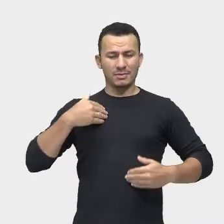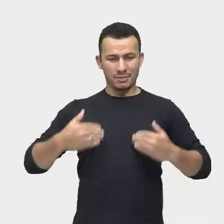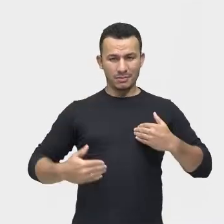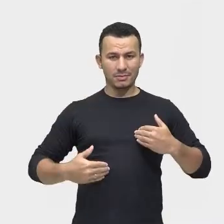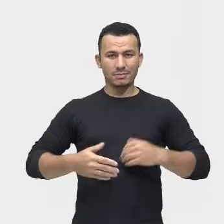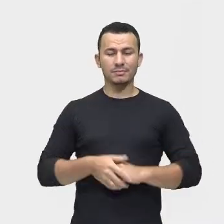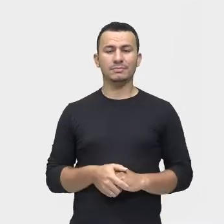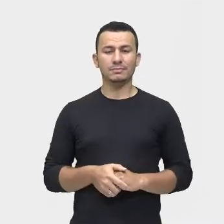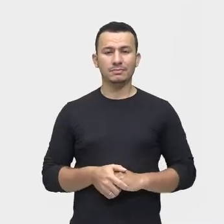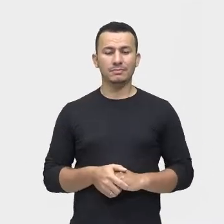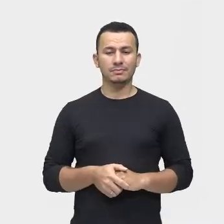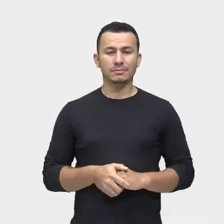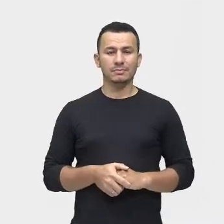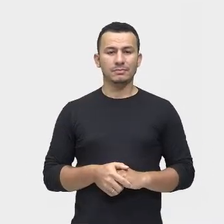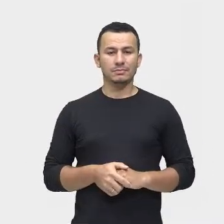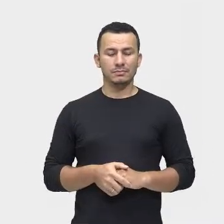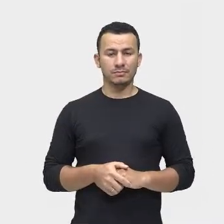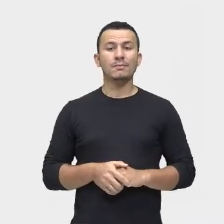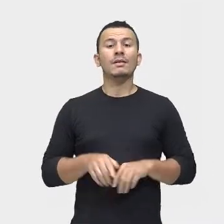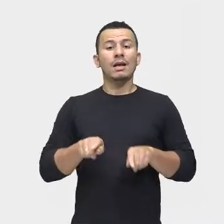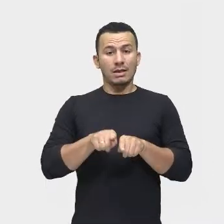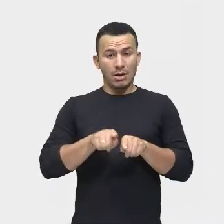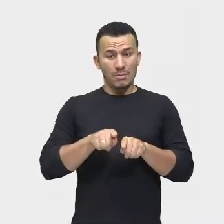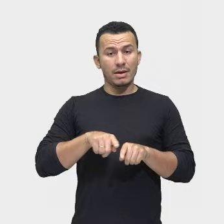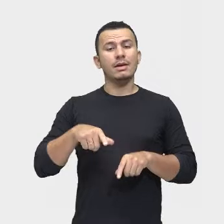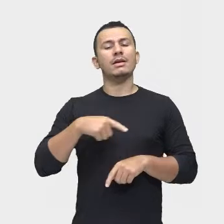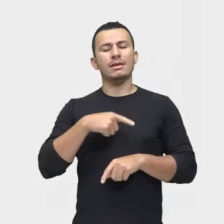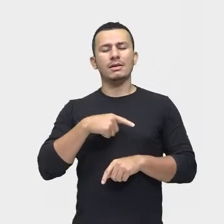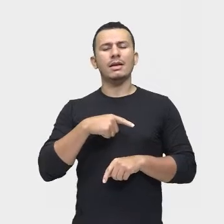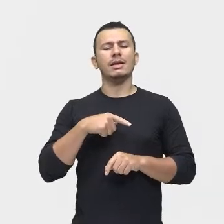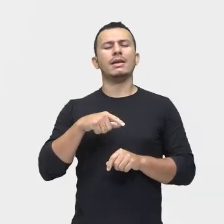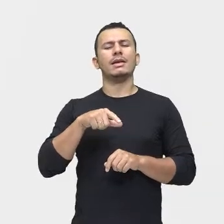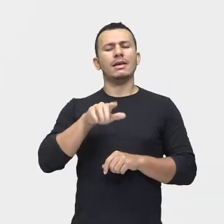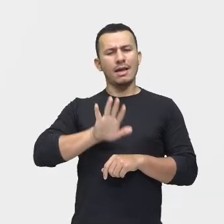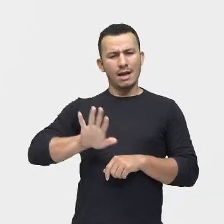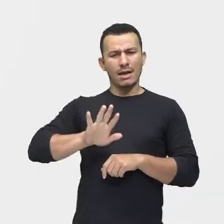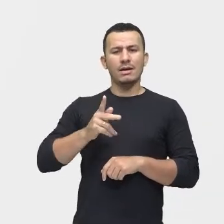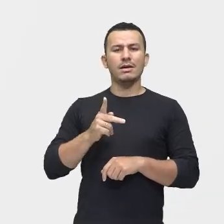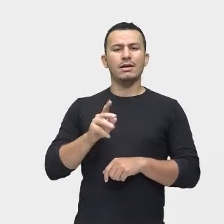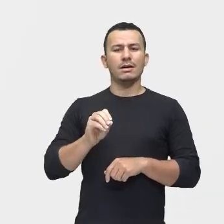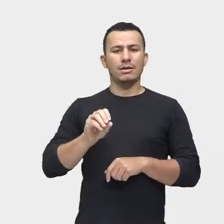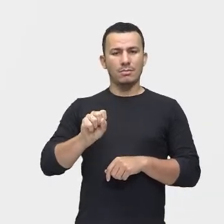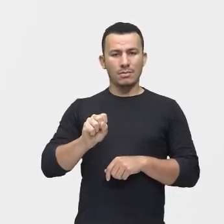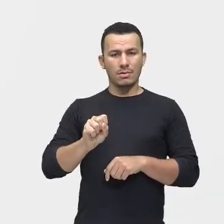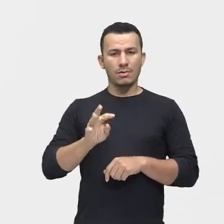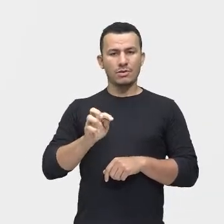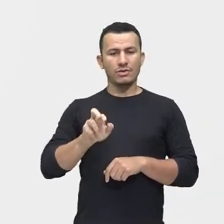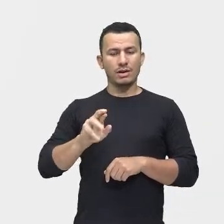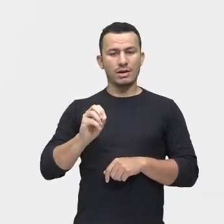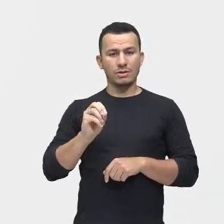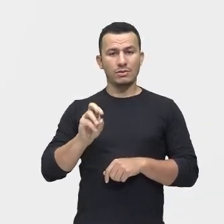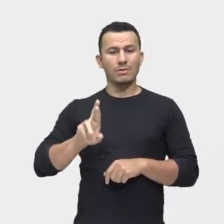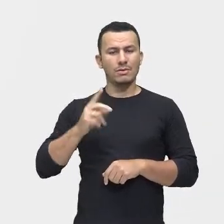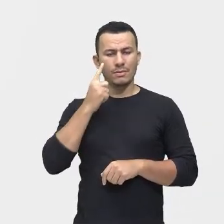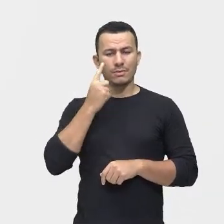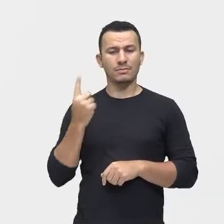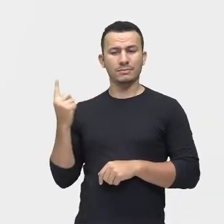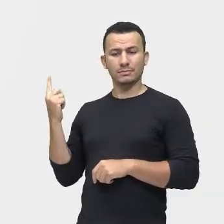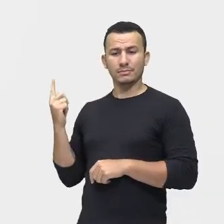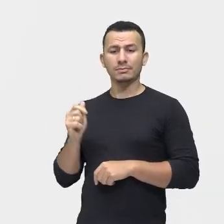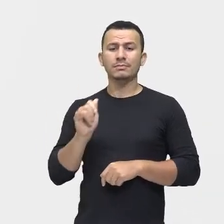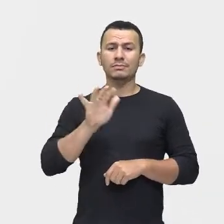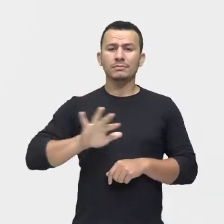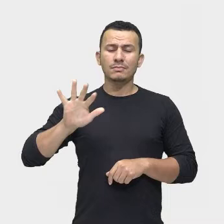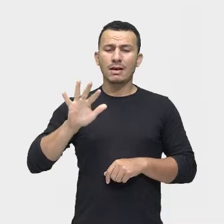corpo. A parte posterior também, olha aí na nossa próxima cartela, você tem aí a foto